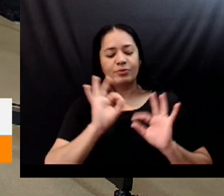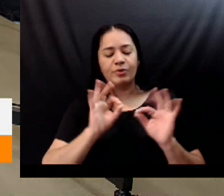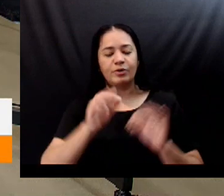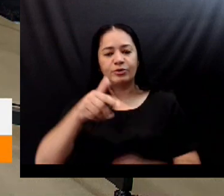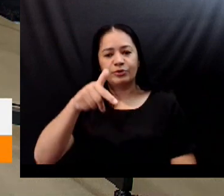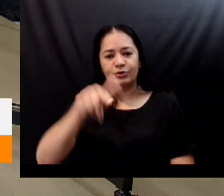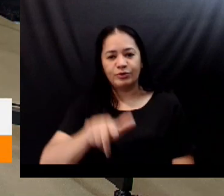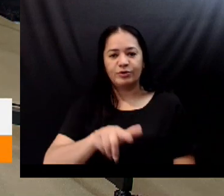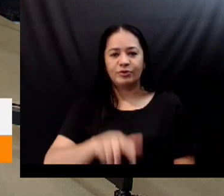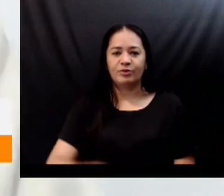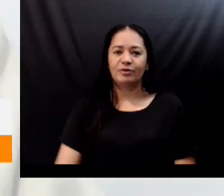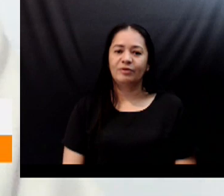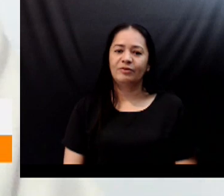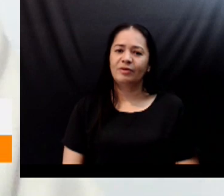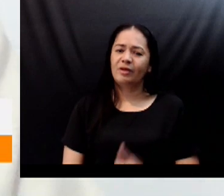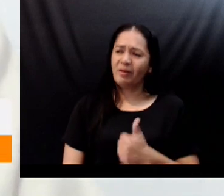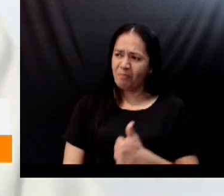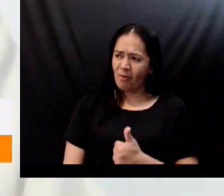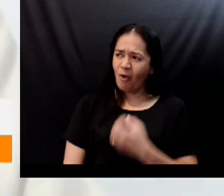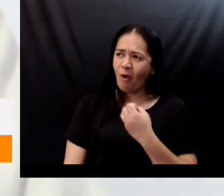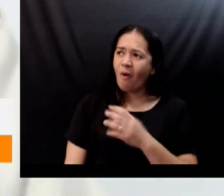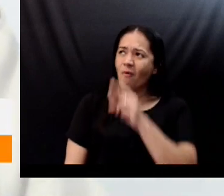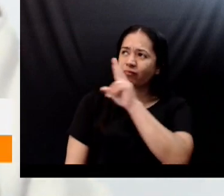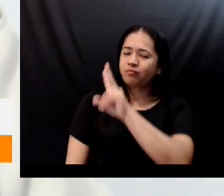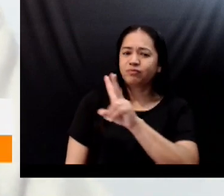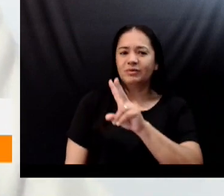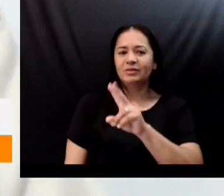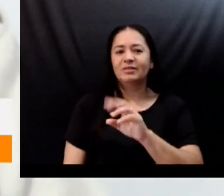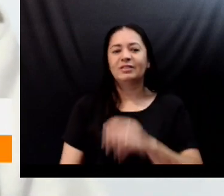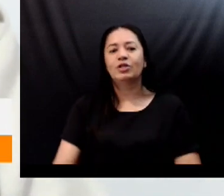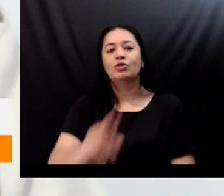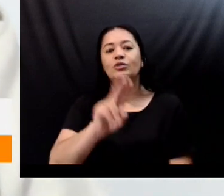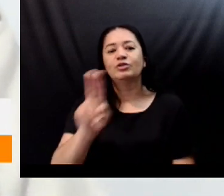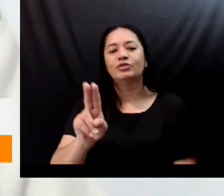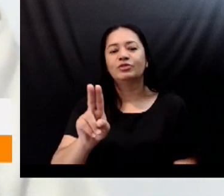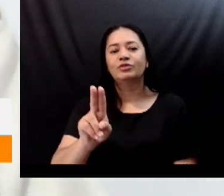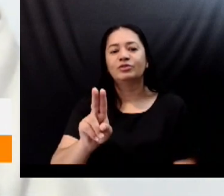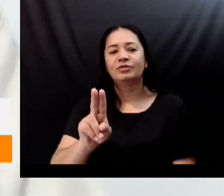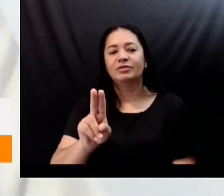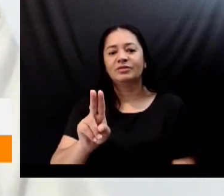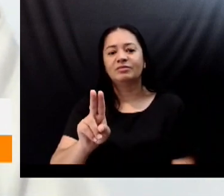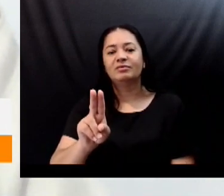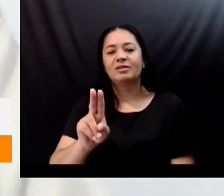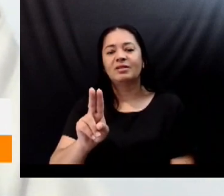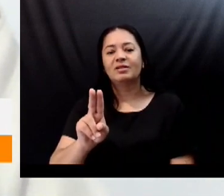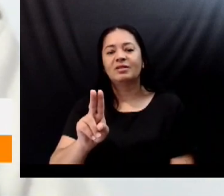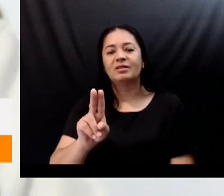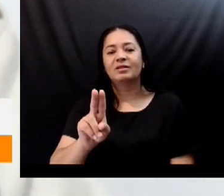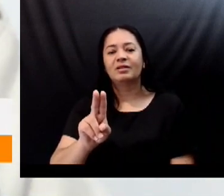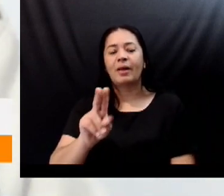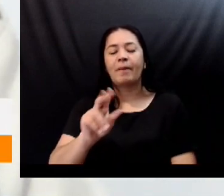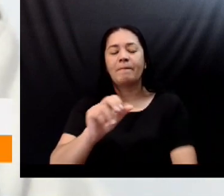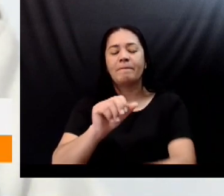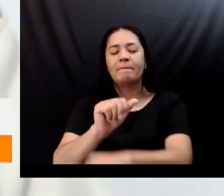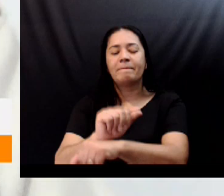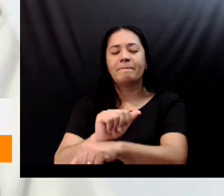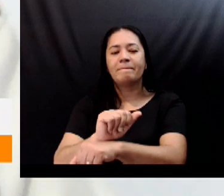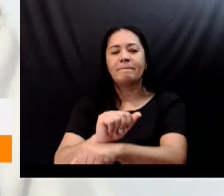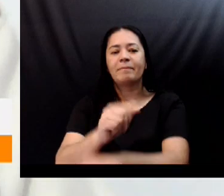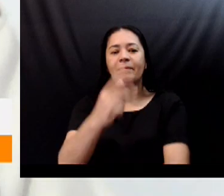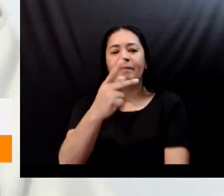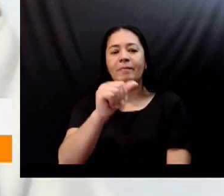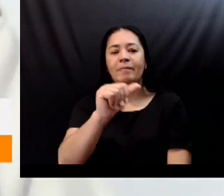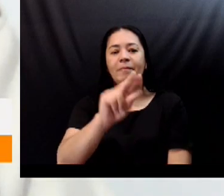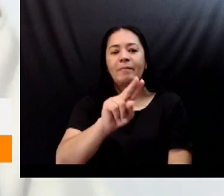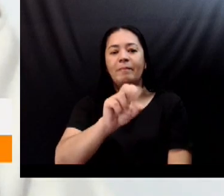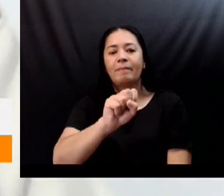bem contemplar, né? O nome disso além de contemplar, é pausa, pausa estratégica. É uma